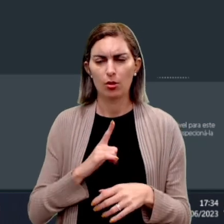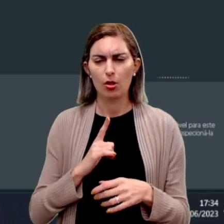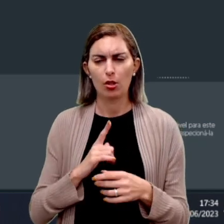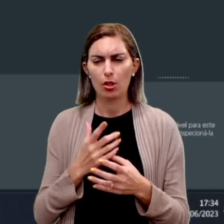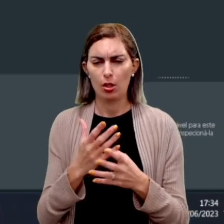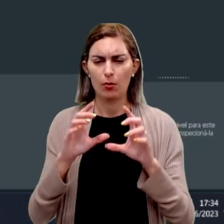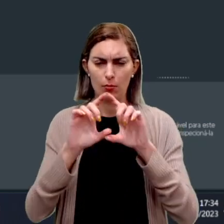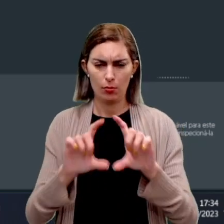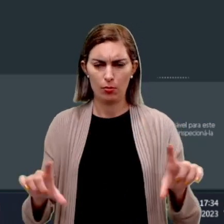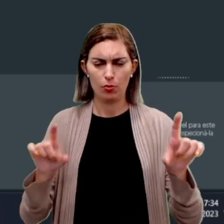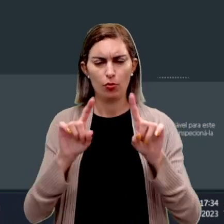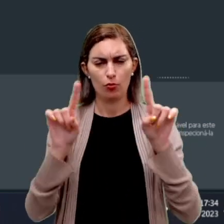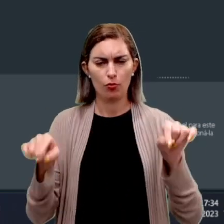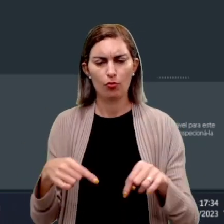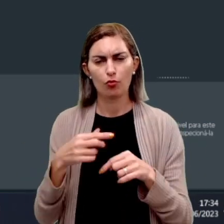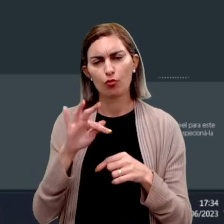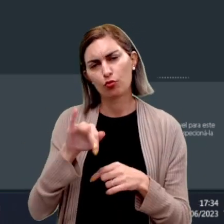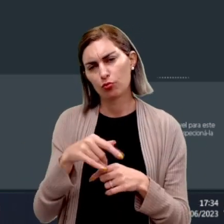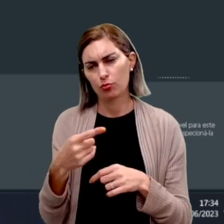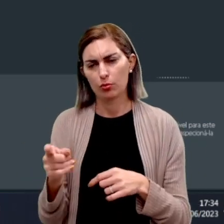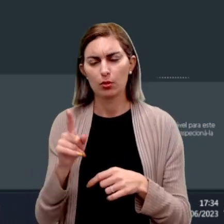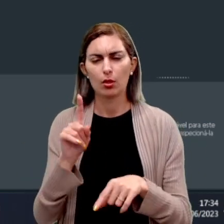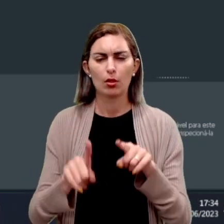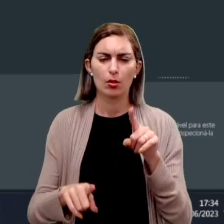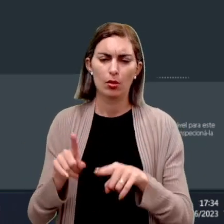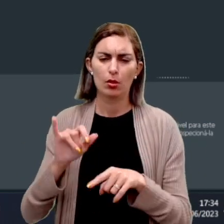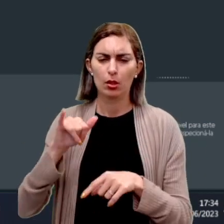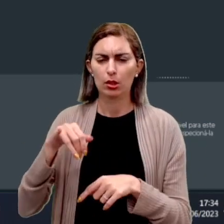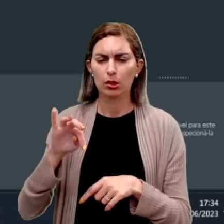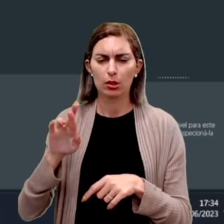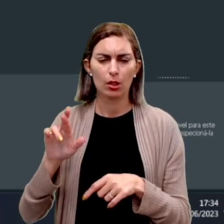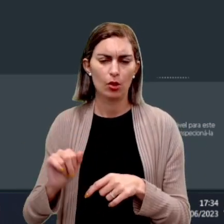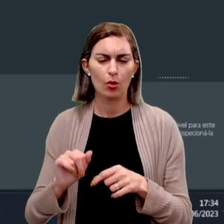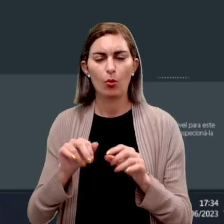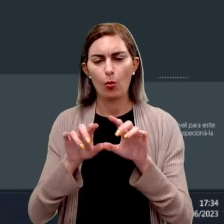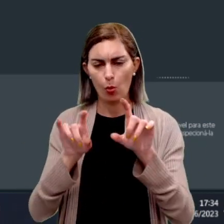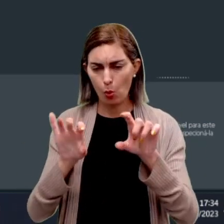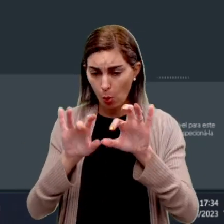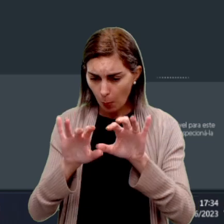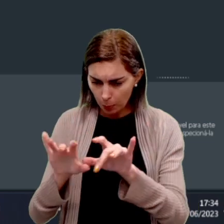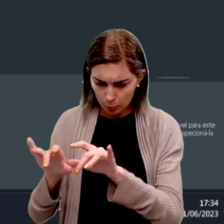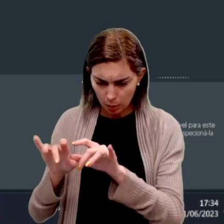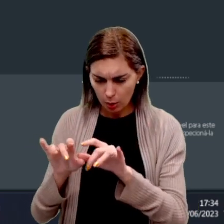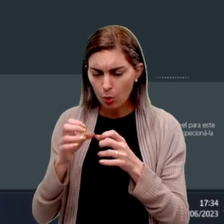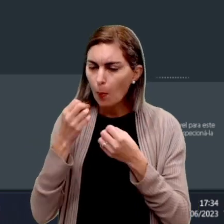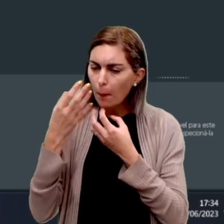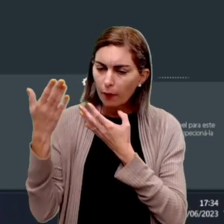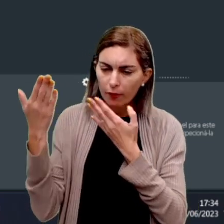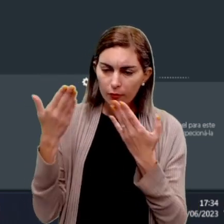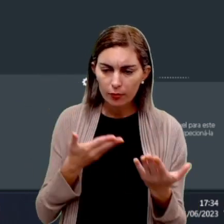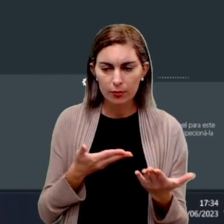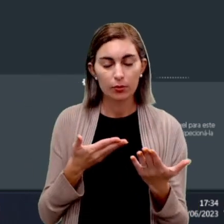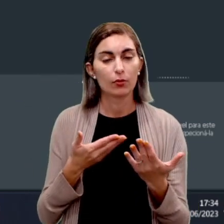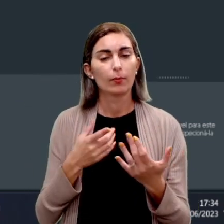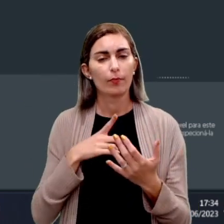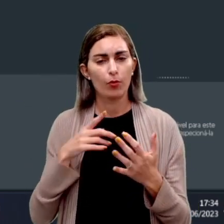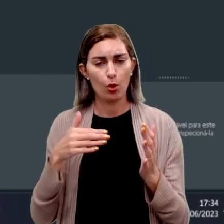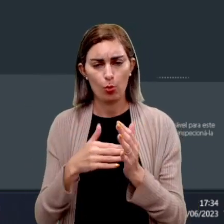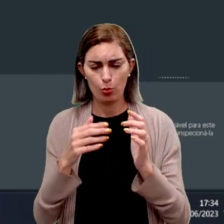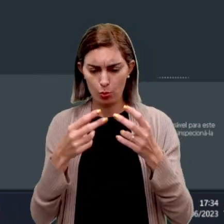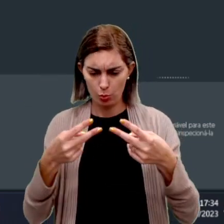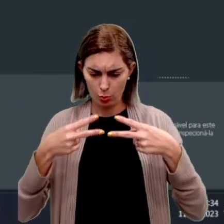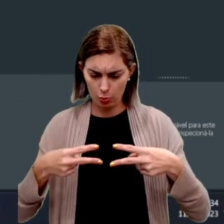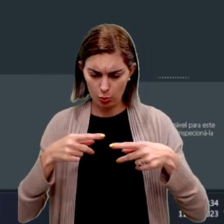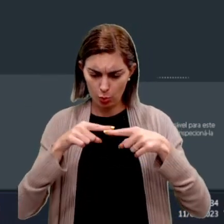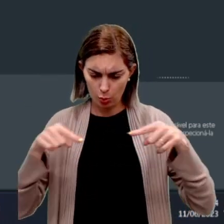do programa e da função. Declaro a variável inteiro, o computador escreve: seja bem-vindo, pulo 2 linhas,